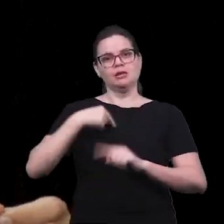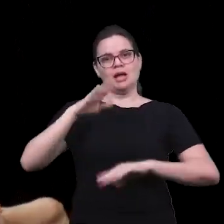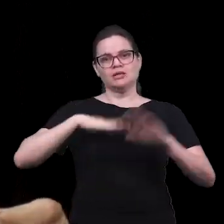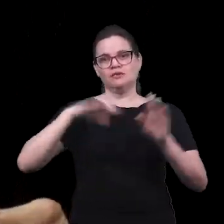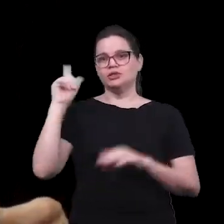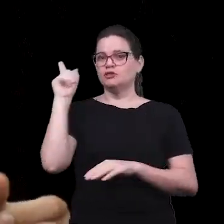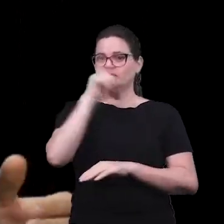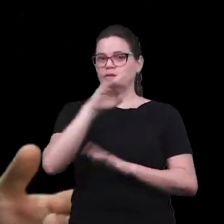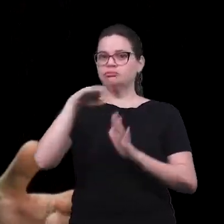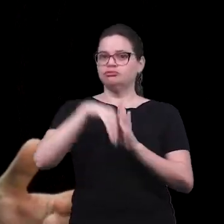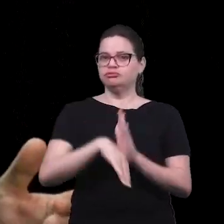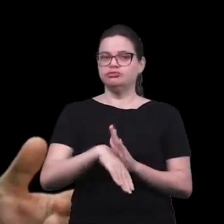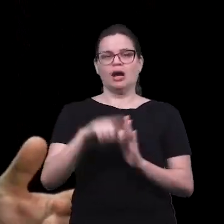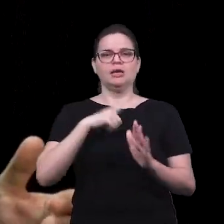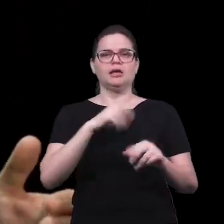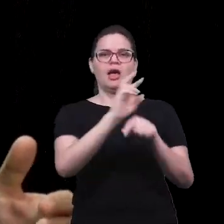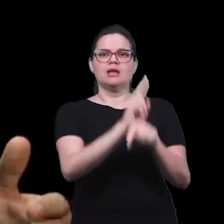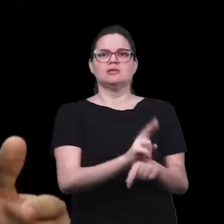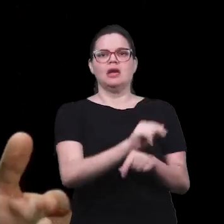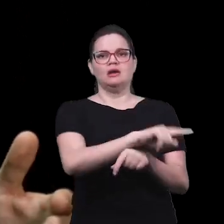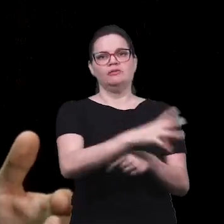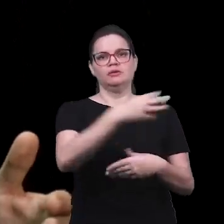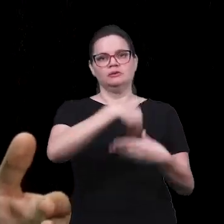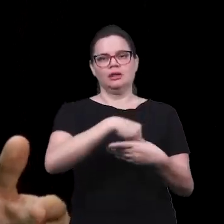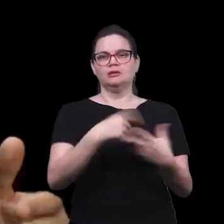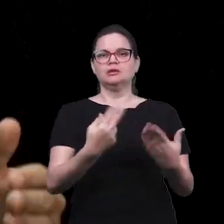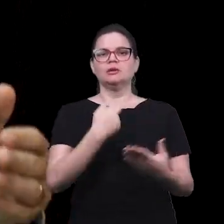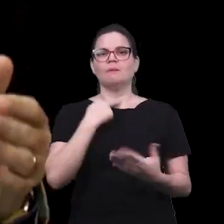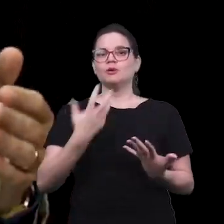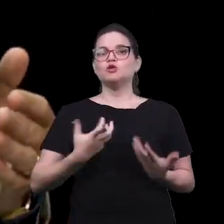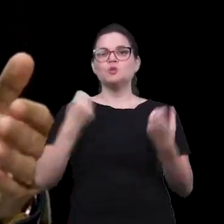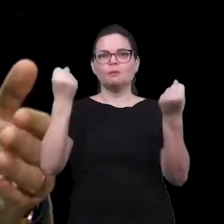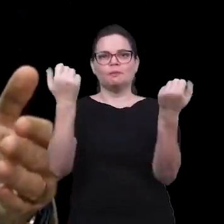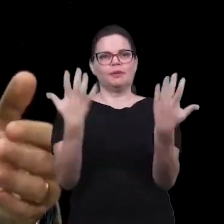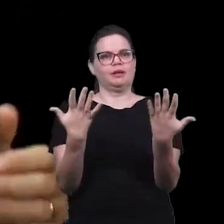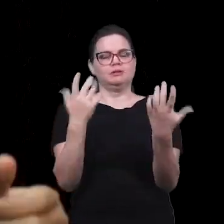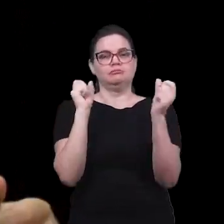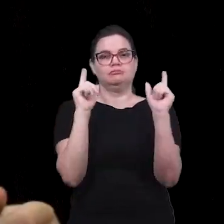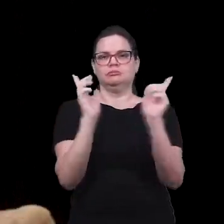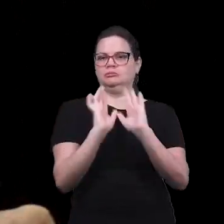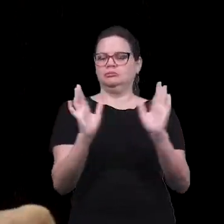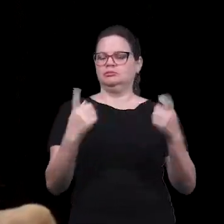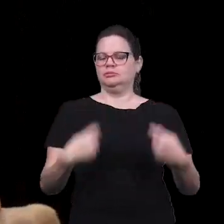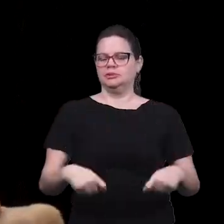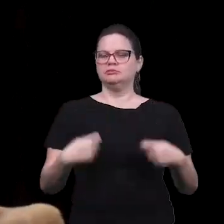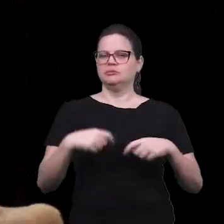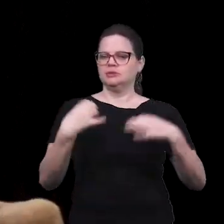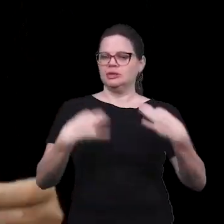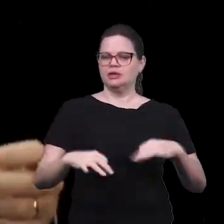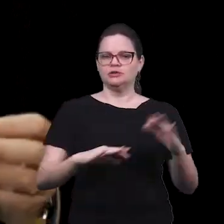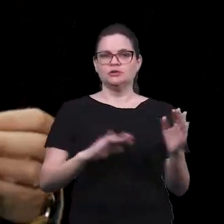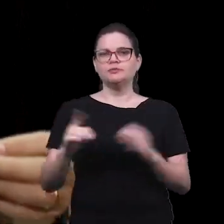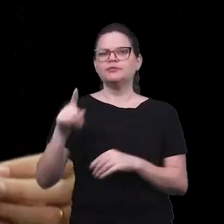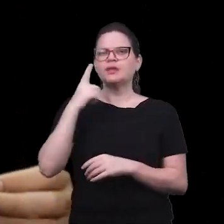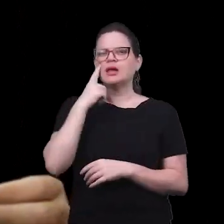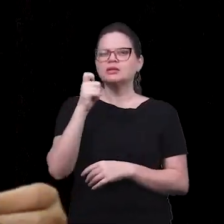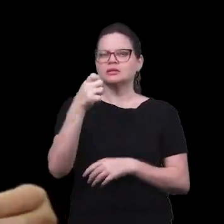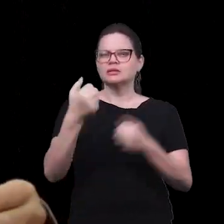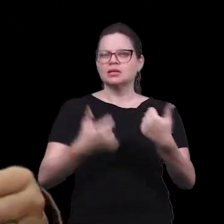adverso ele pode vir e não pode ser uma surpresa. E achei interessante que o senhor falou a questão de todo